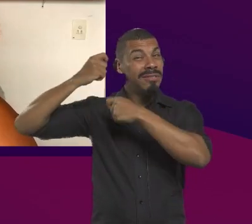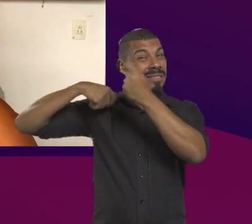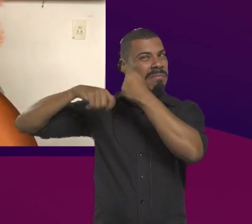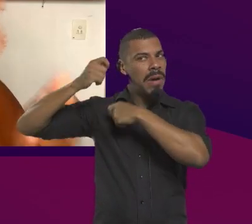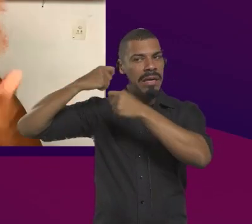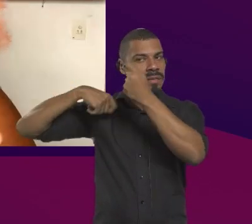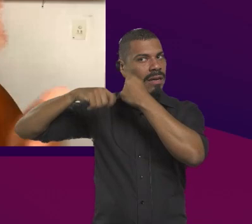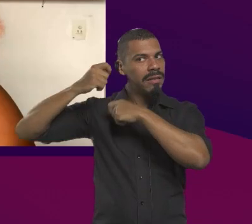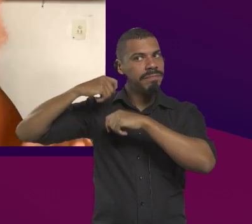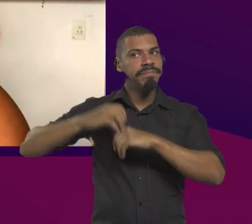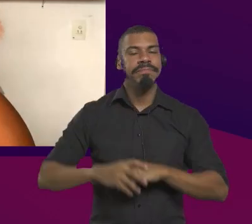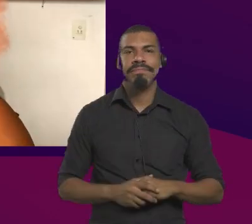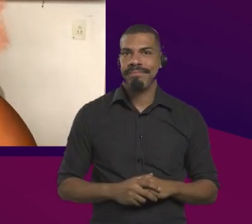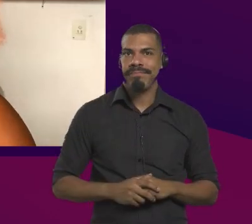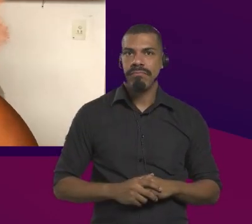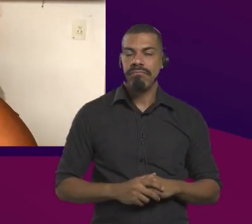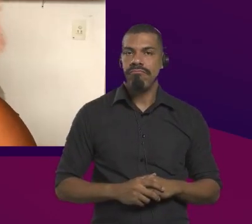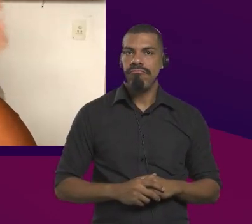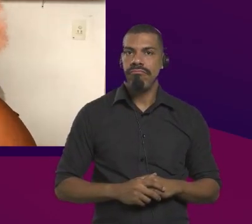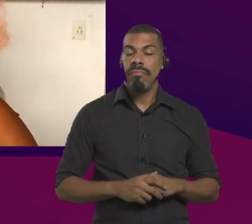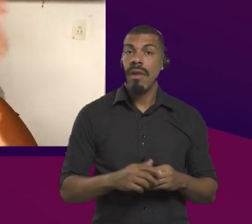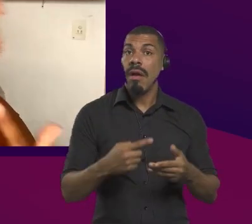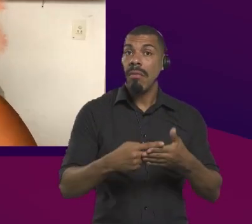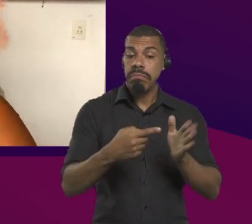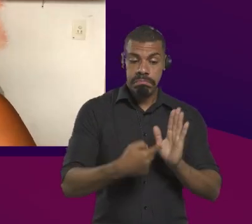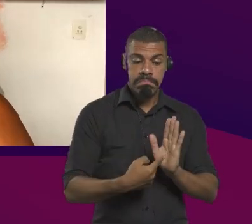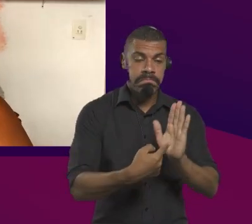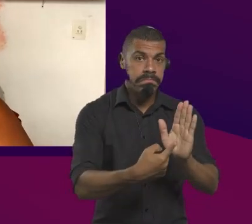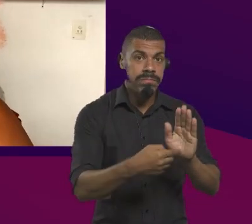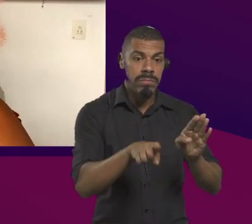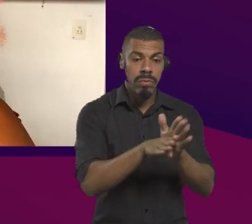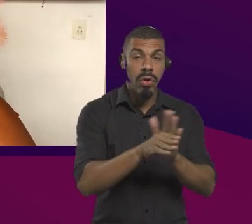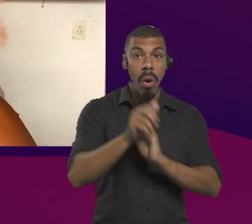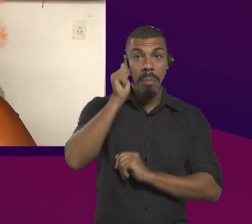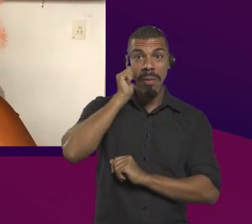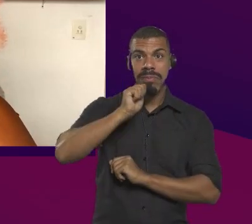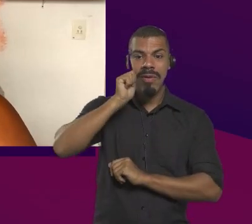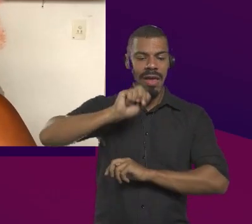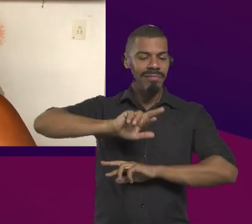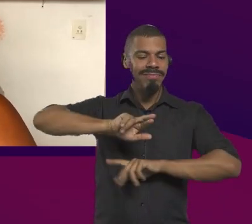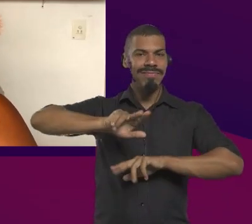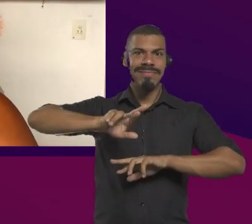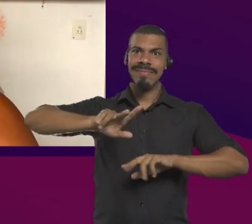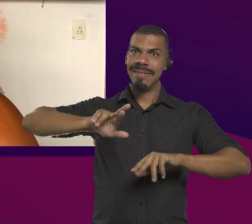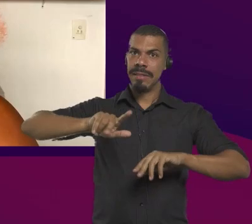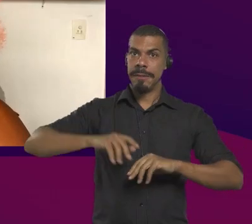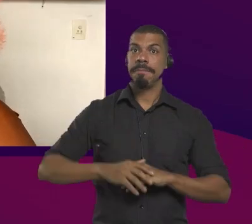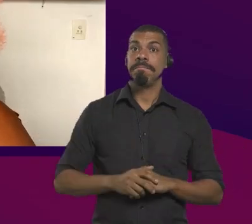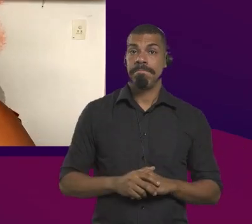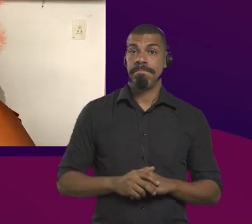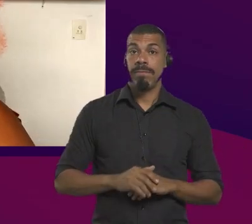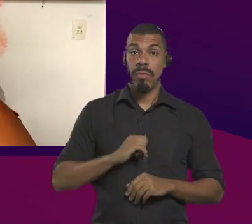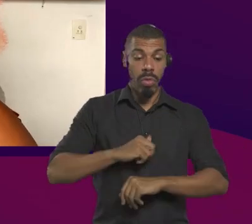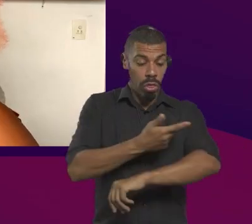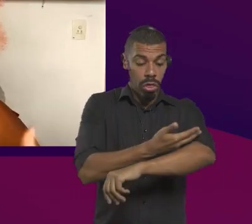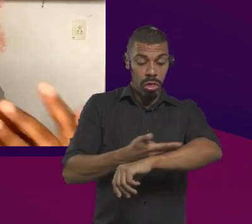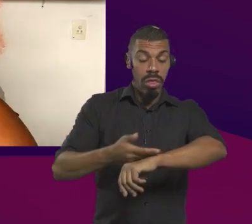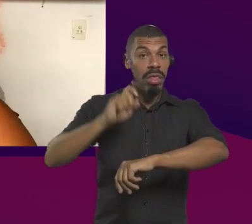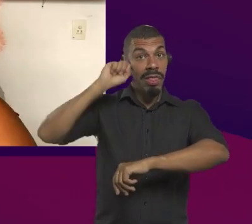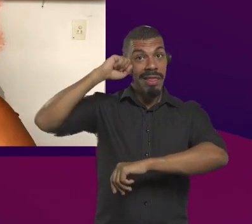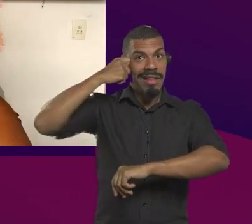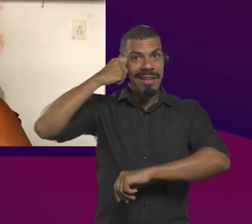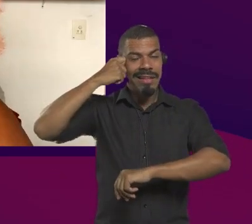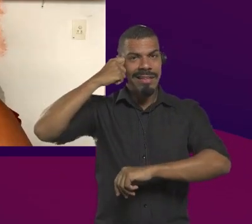mesmo, porque eu era completamente moldada para ser uma mulher que eu não era, em relação à minha cor de pele, principalmente,